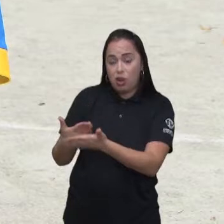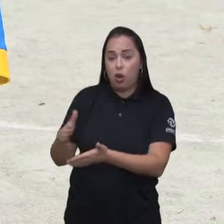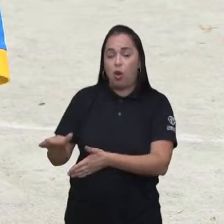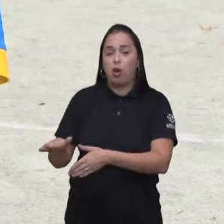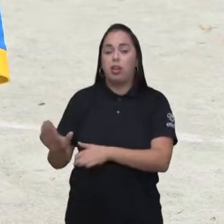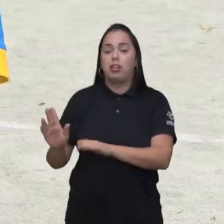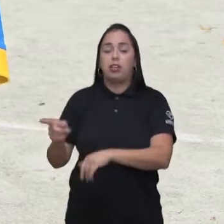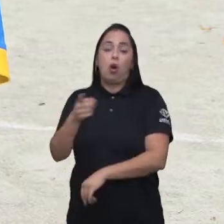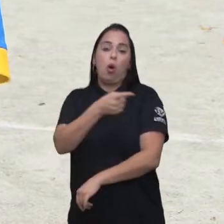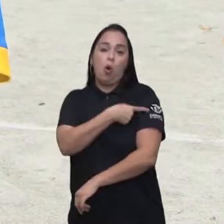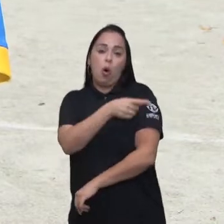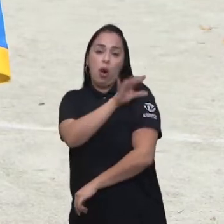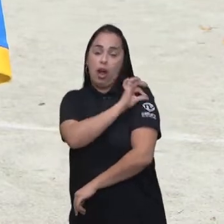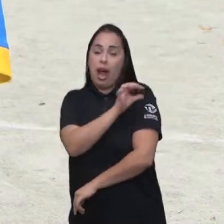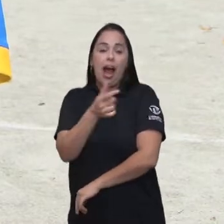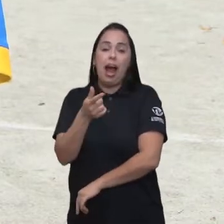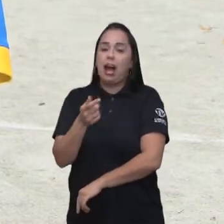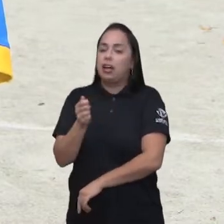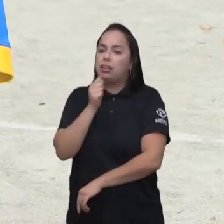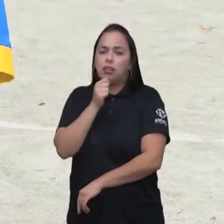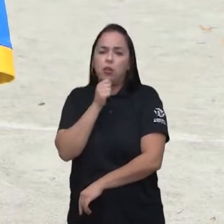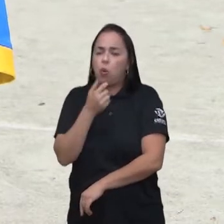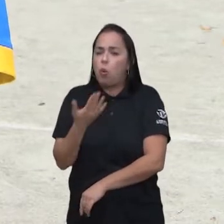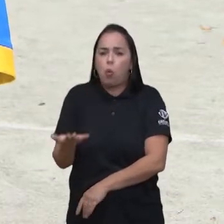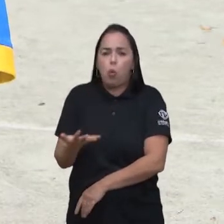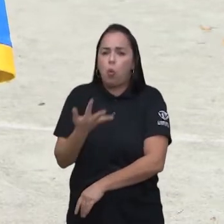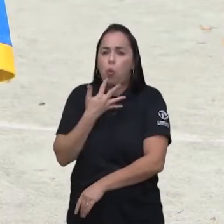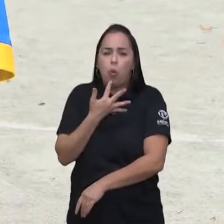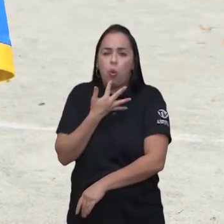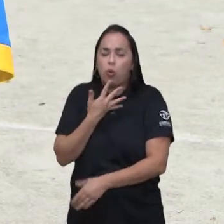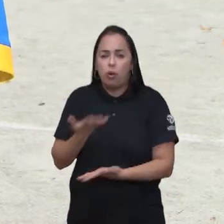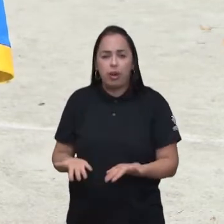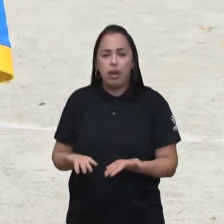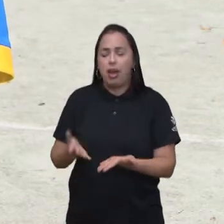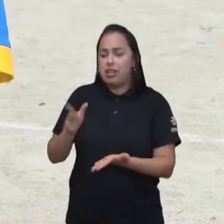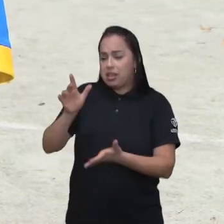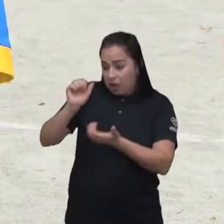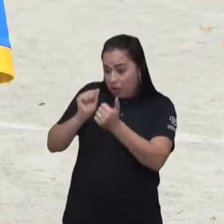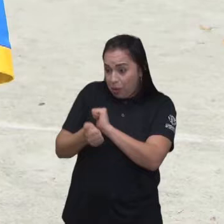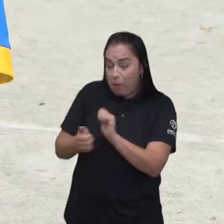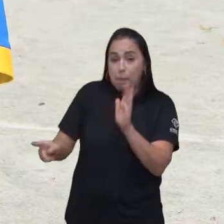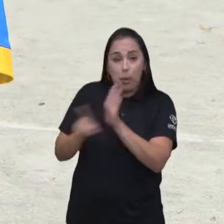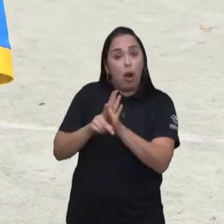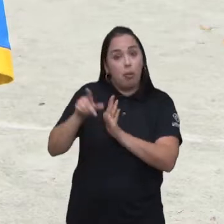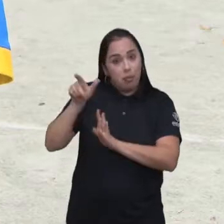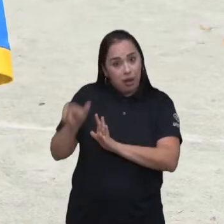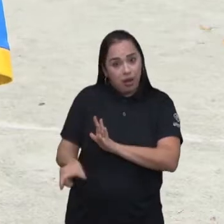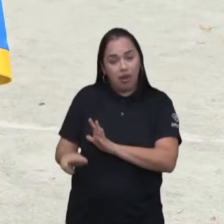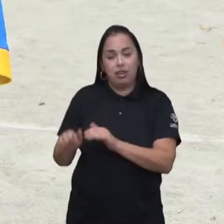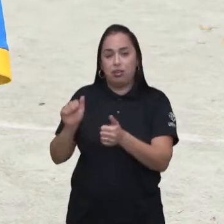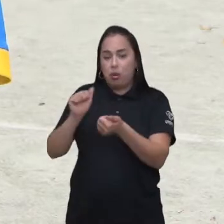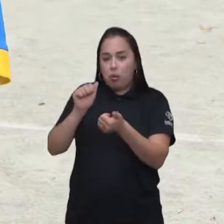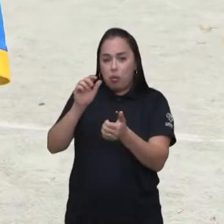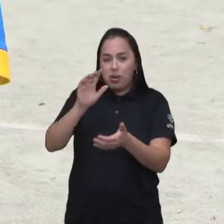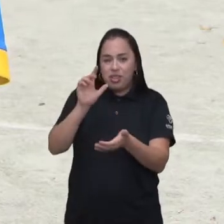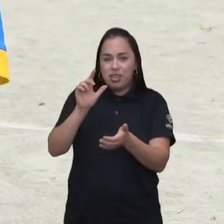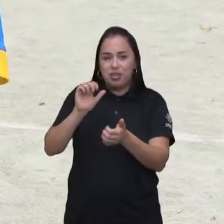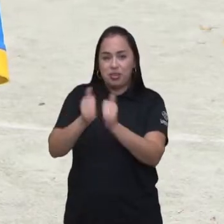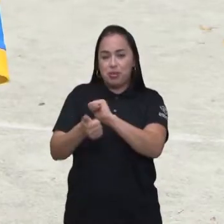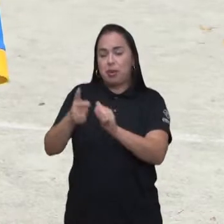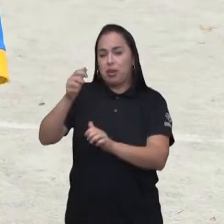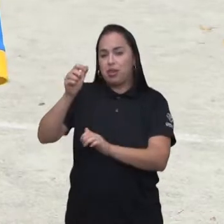Ensino Fundamental e não conhece né que temos um esporte para ele né é uma Esporte